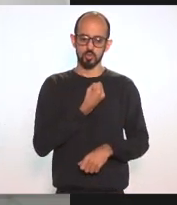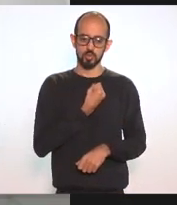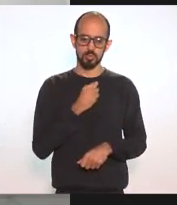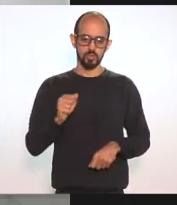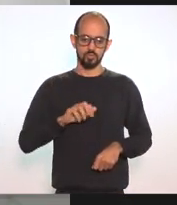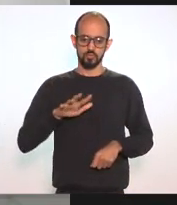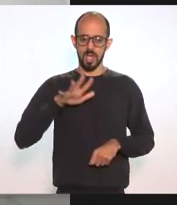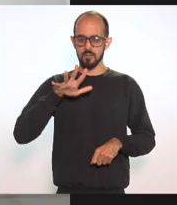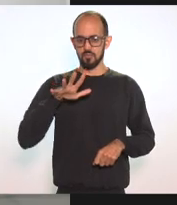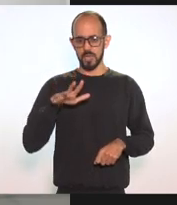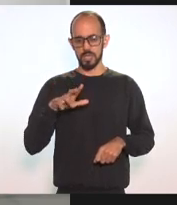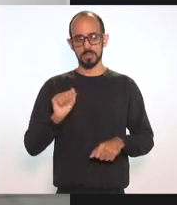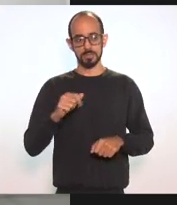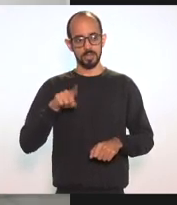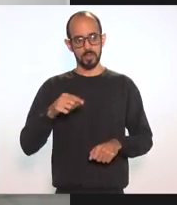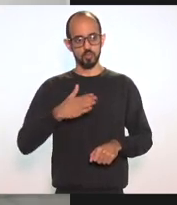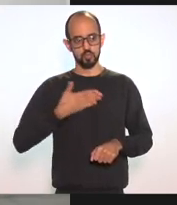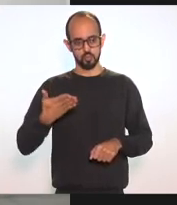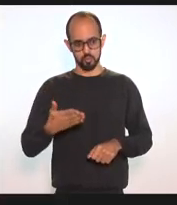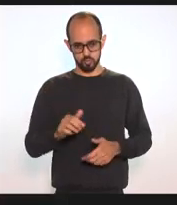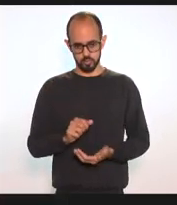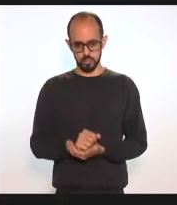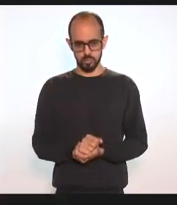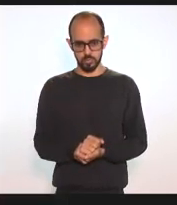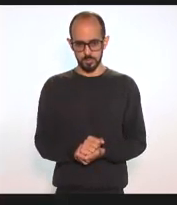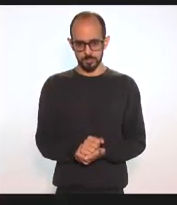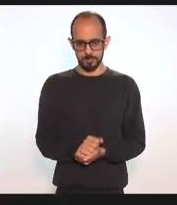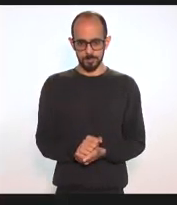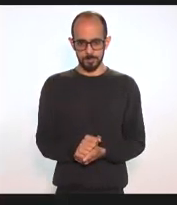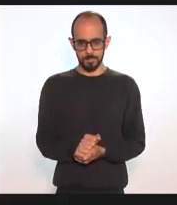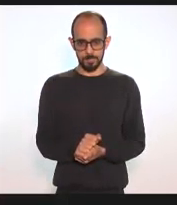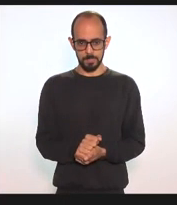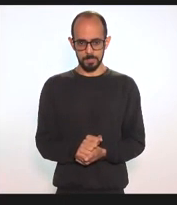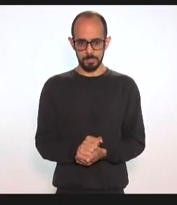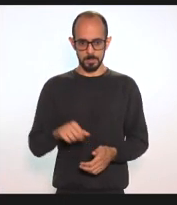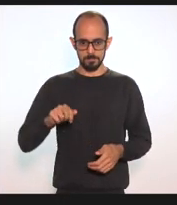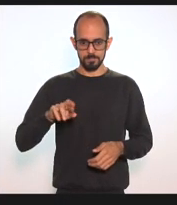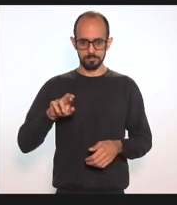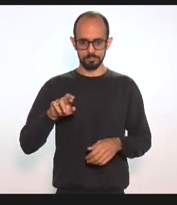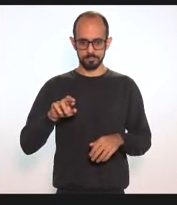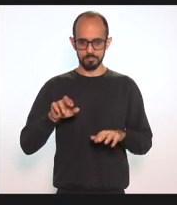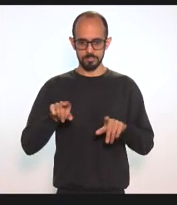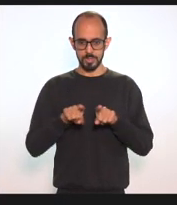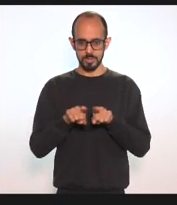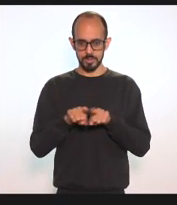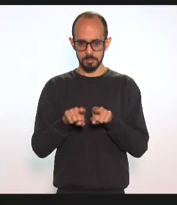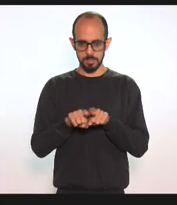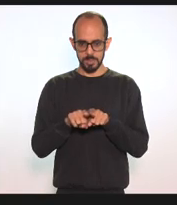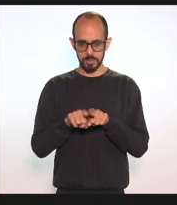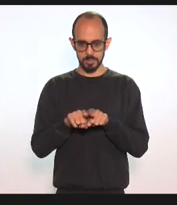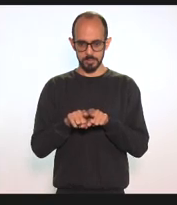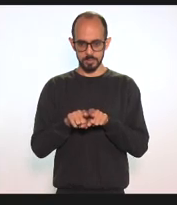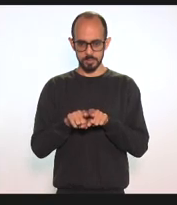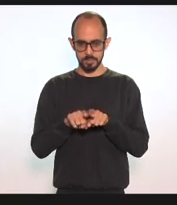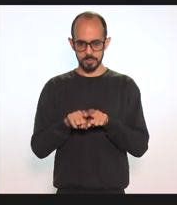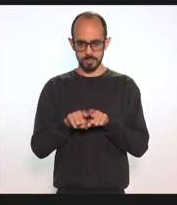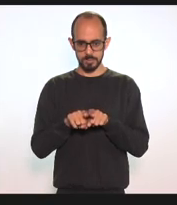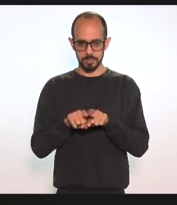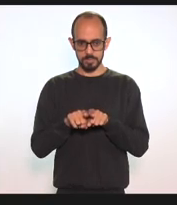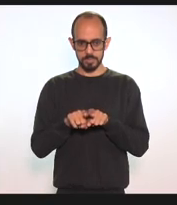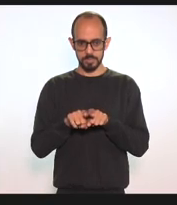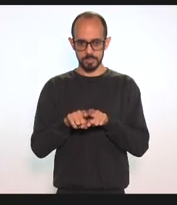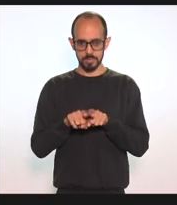números tão assustadores, não só de contágio, deputada Renata, mas também... Só um